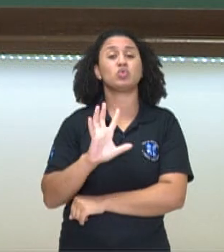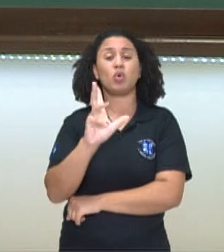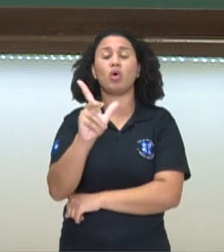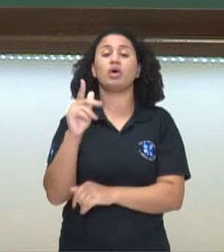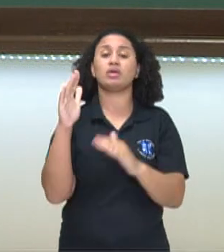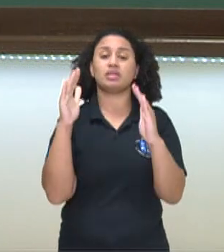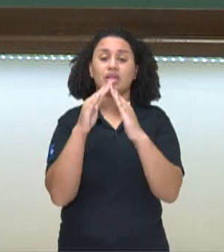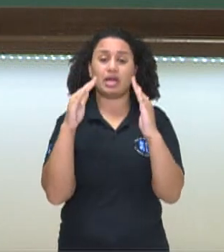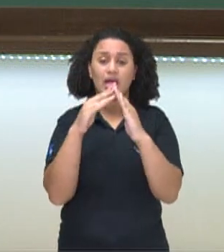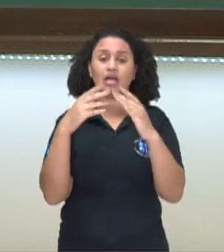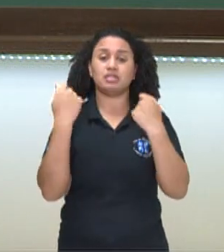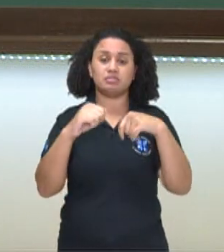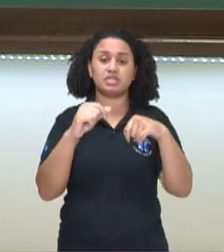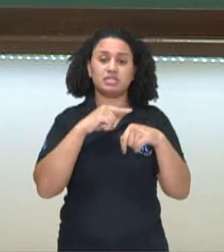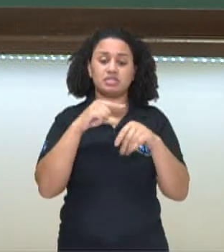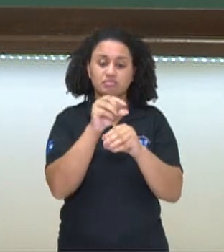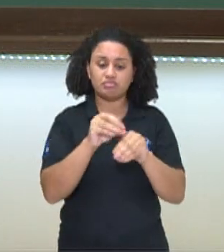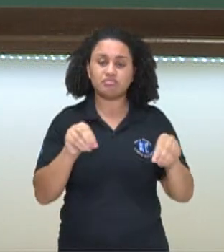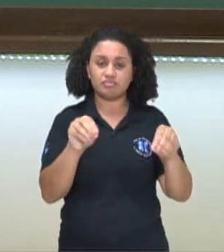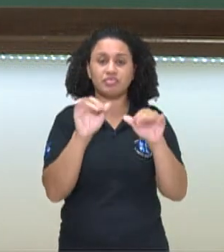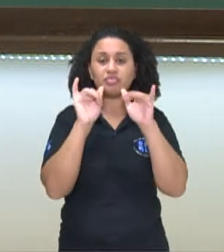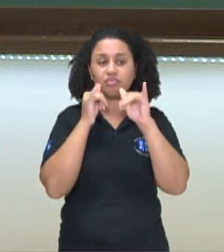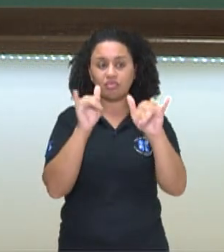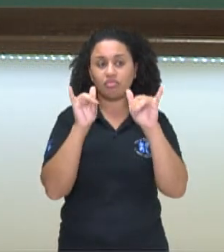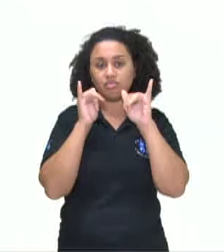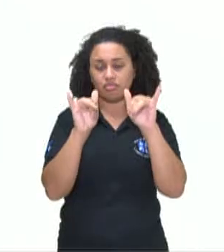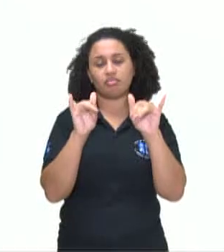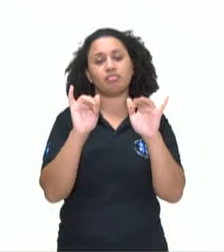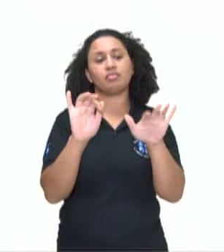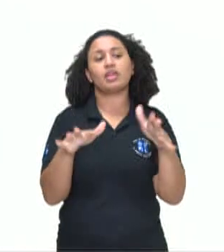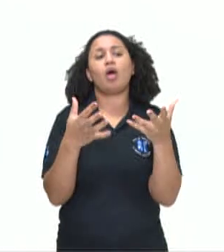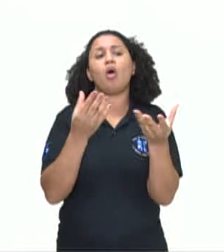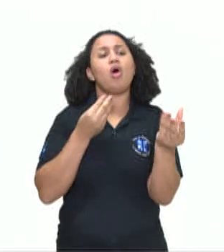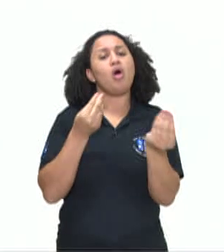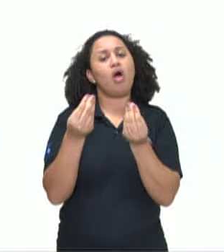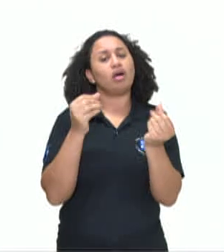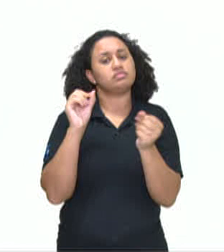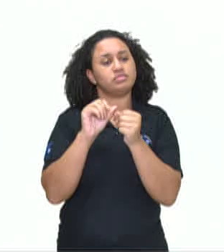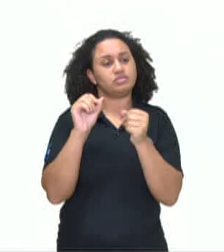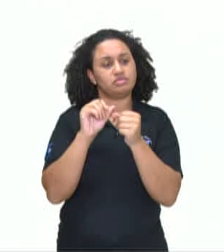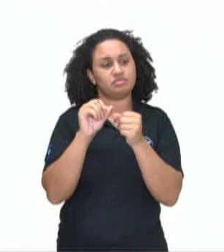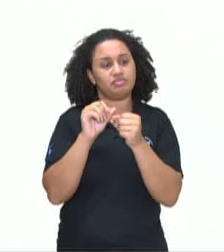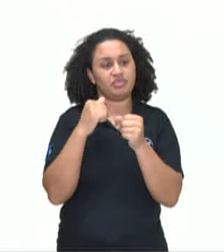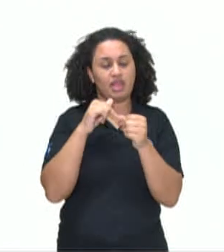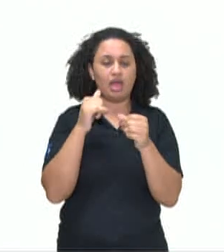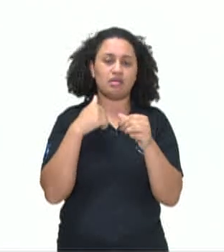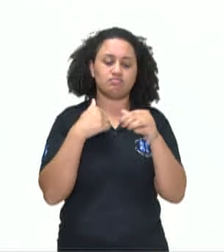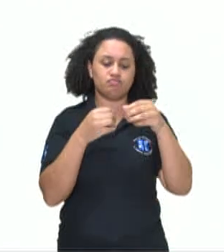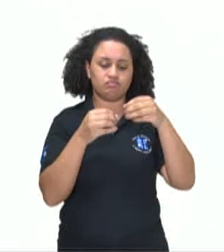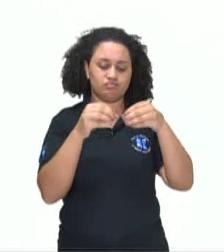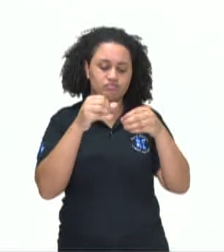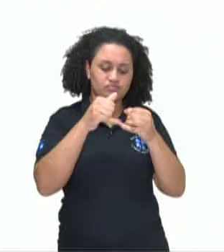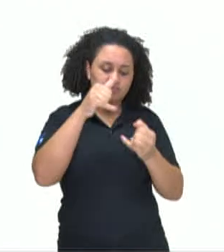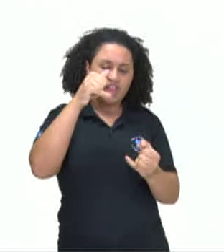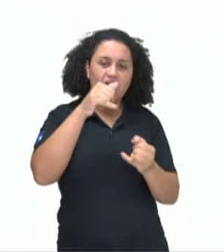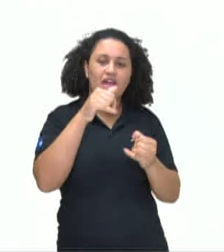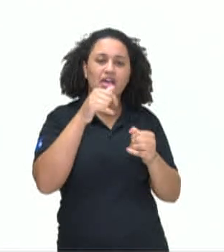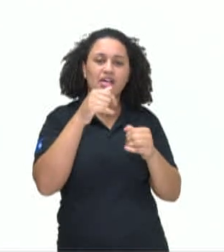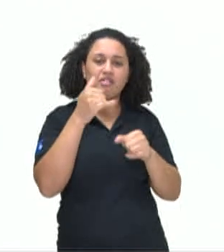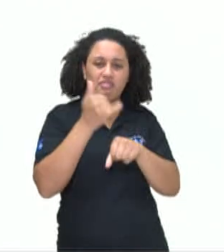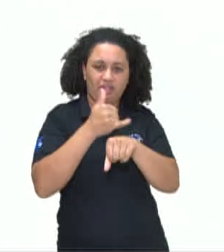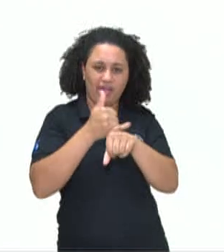ter aterramento elétrico. Então, como é que funciona? Normalmente é uma haste de ferro de 15